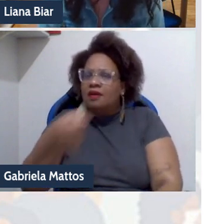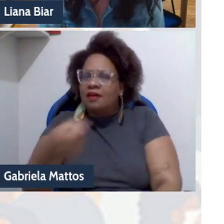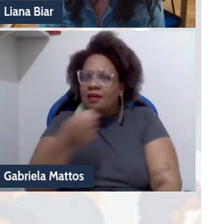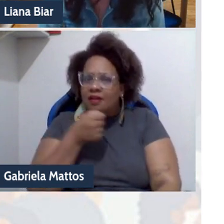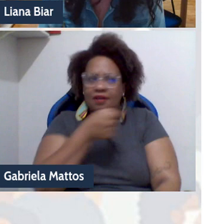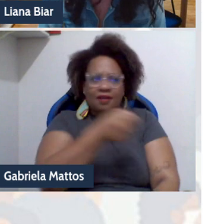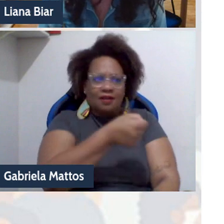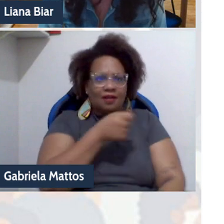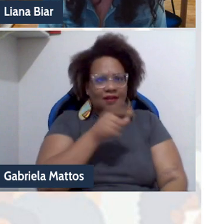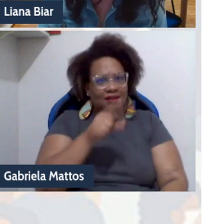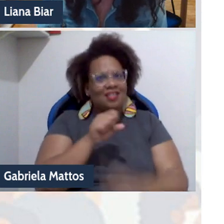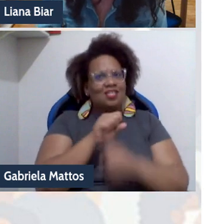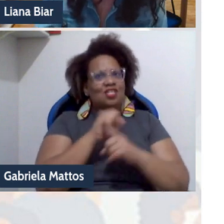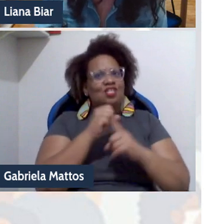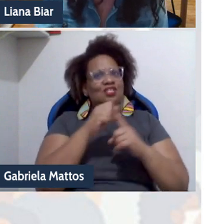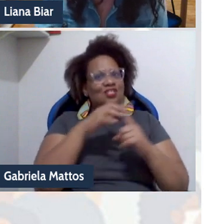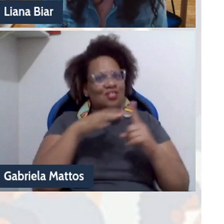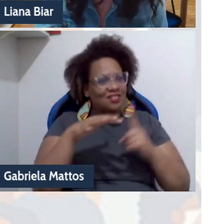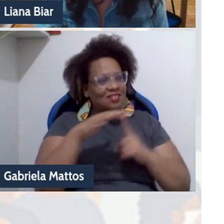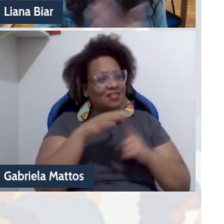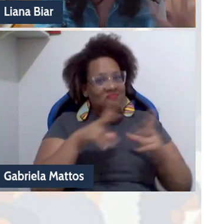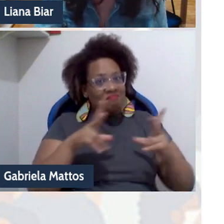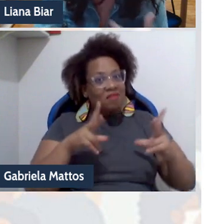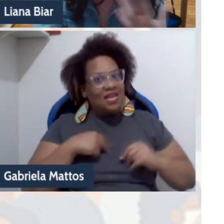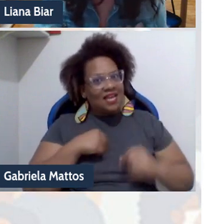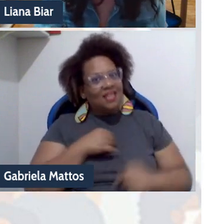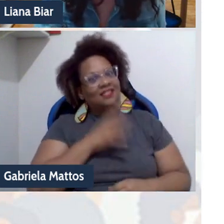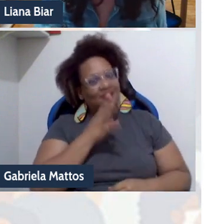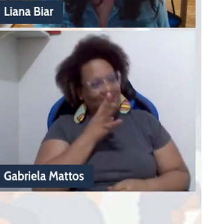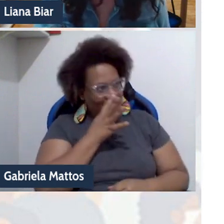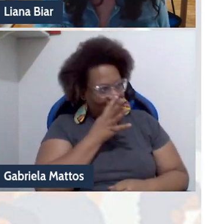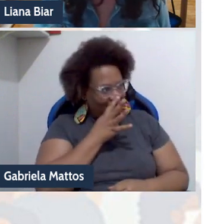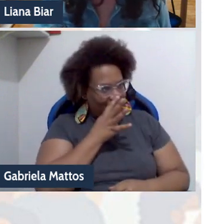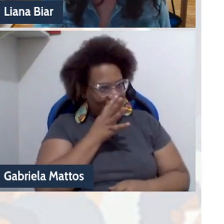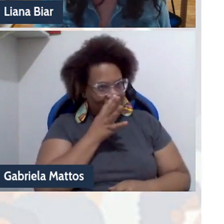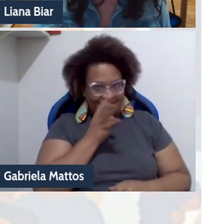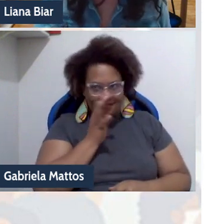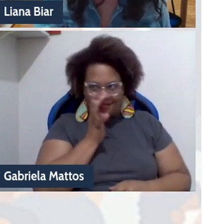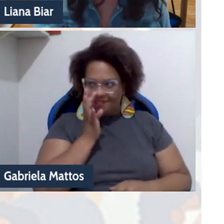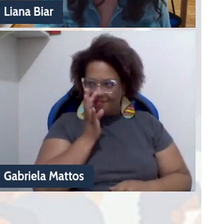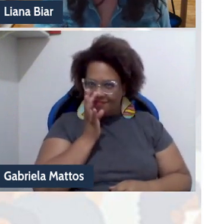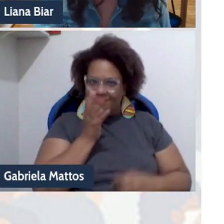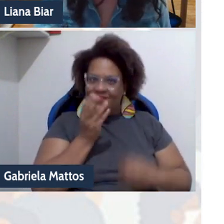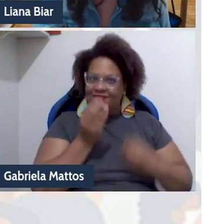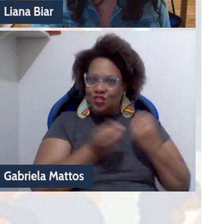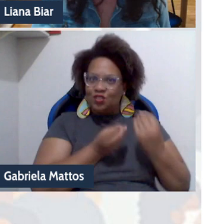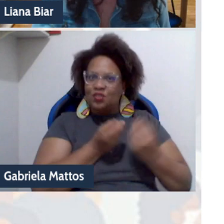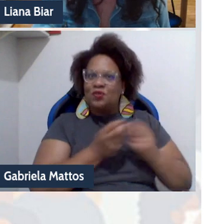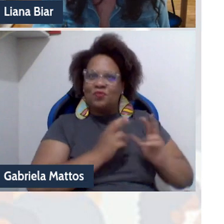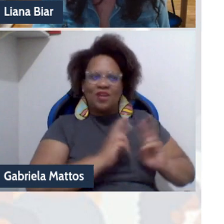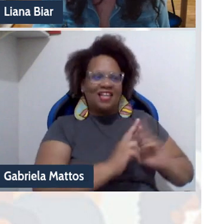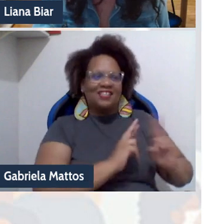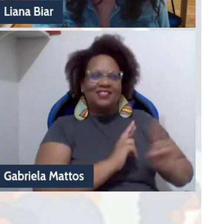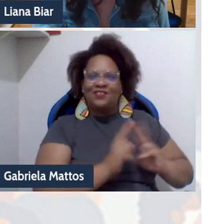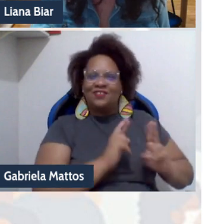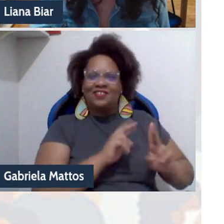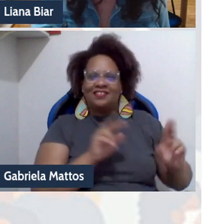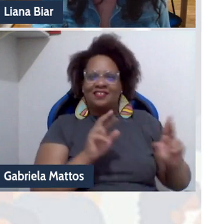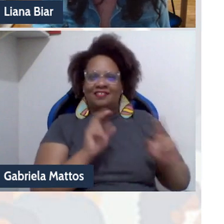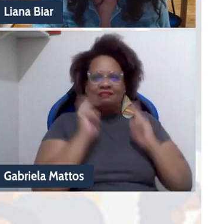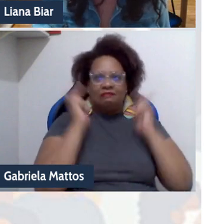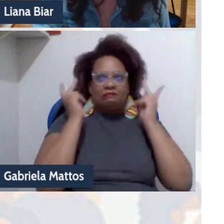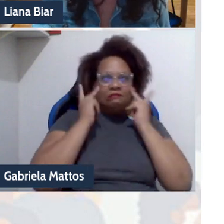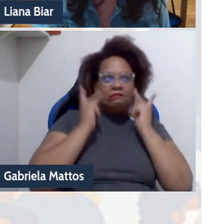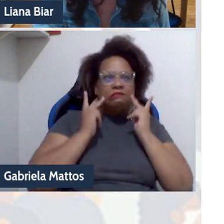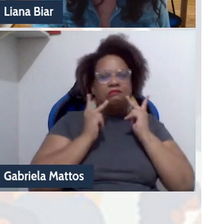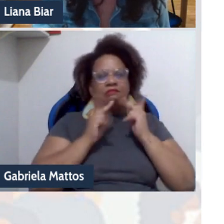que merece ser observada, né? Em que se co-constroem uma série de relações de poder, constrangimentos, hostilidades